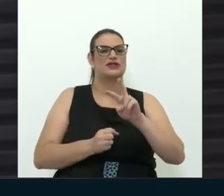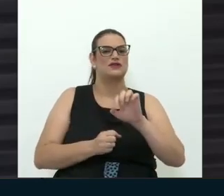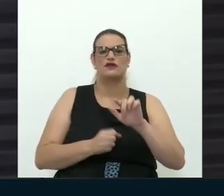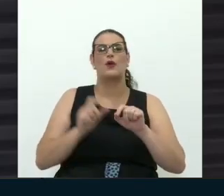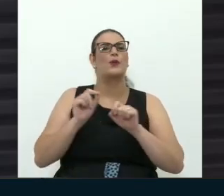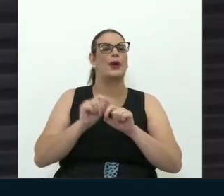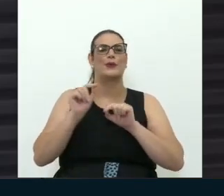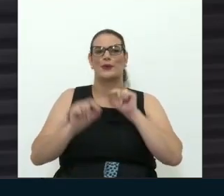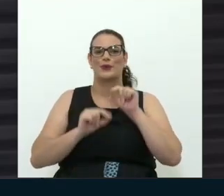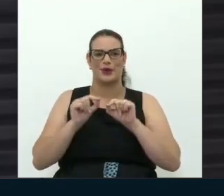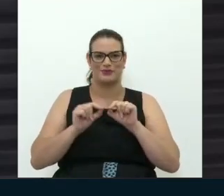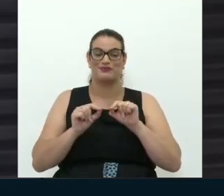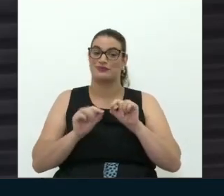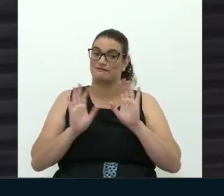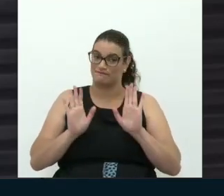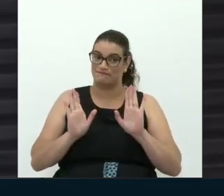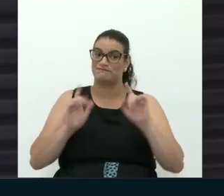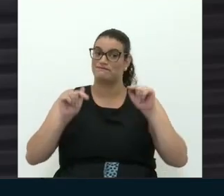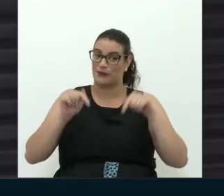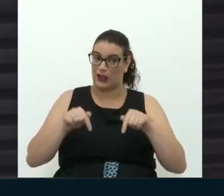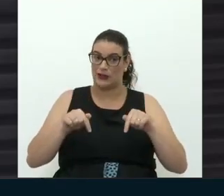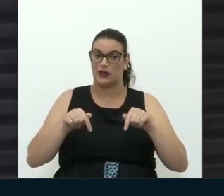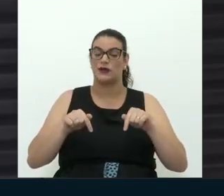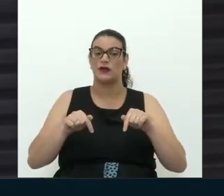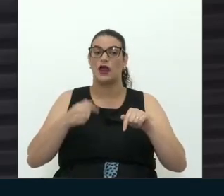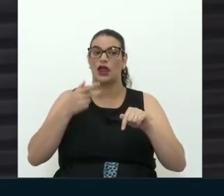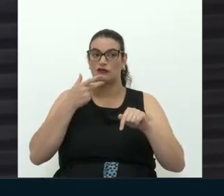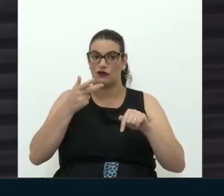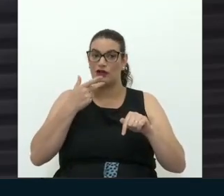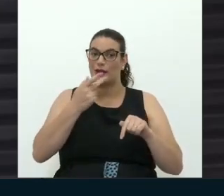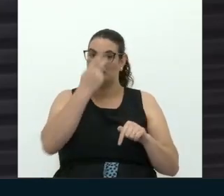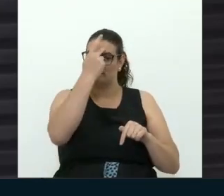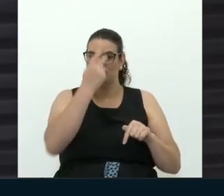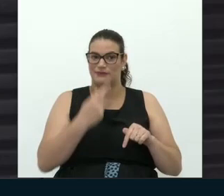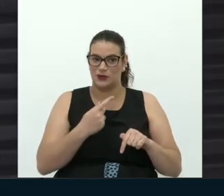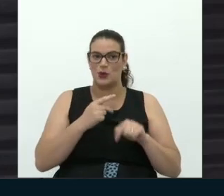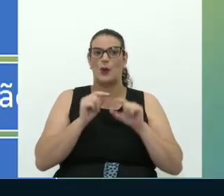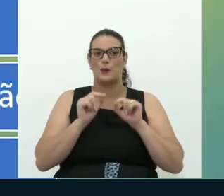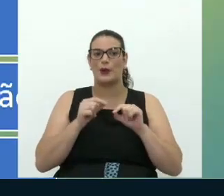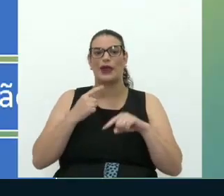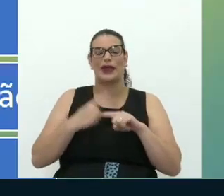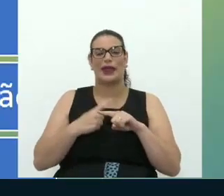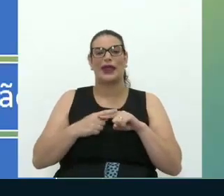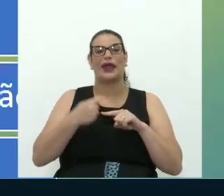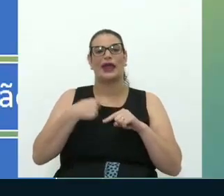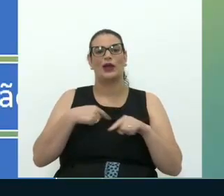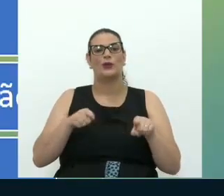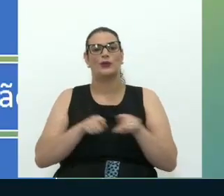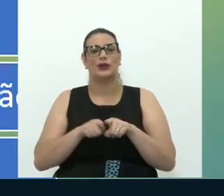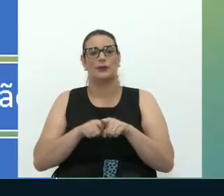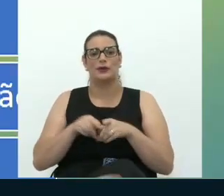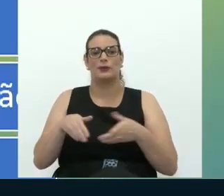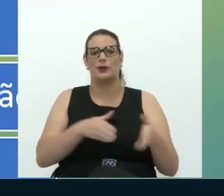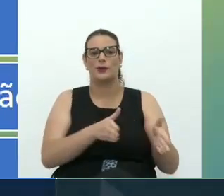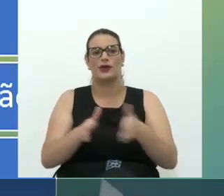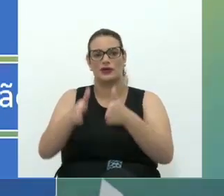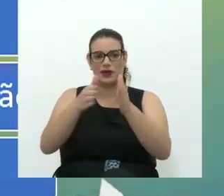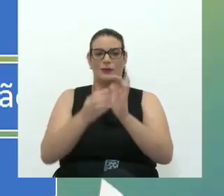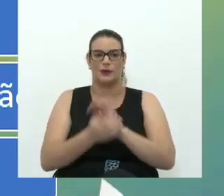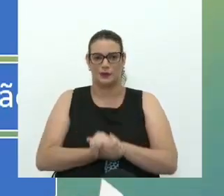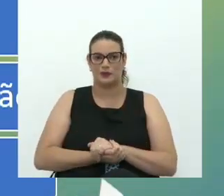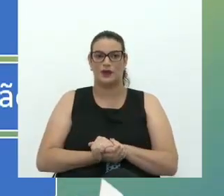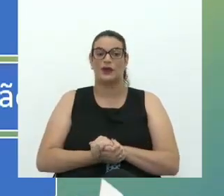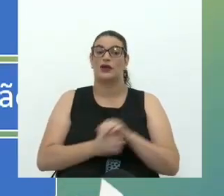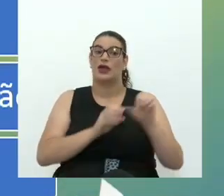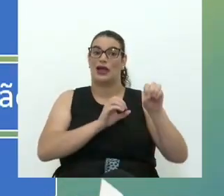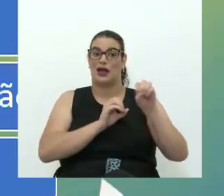aí aqui eu já vou fazer um pouco de causa própria porque eu mesma percorri esse caminho a